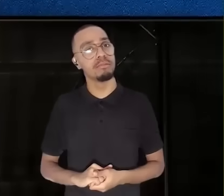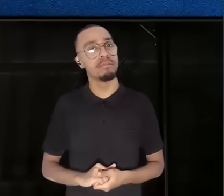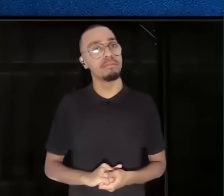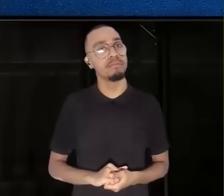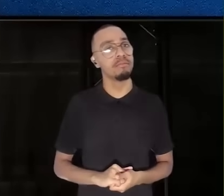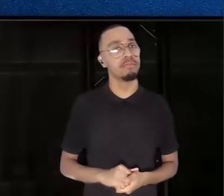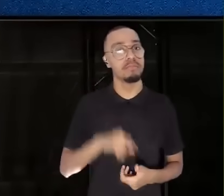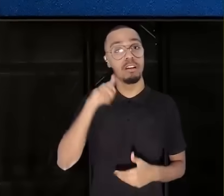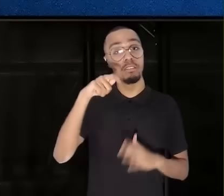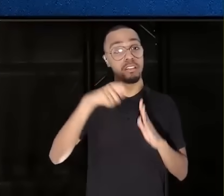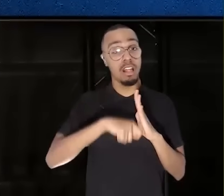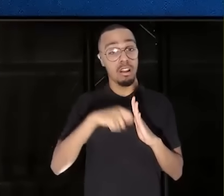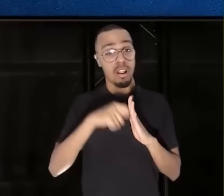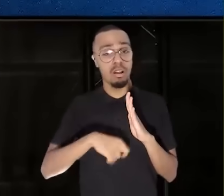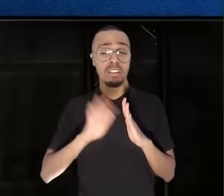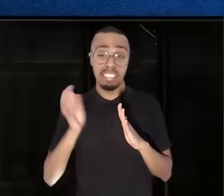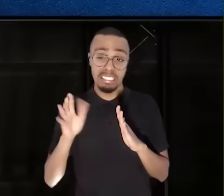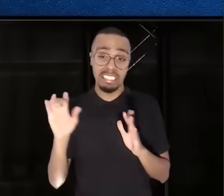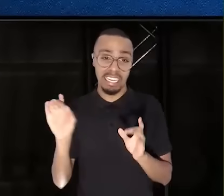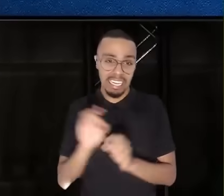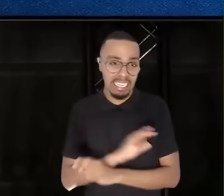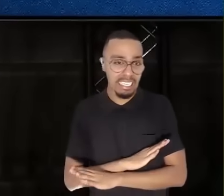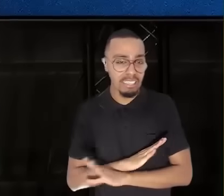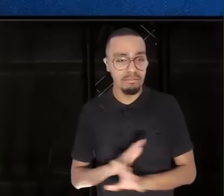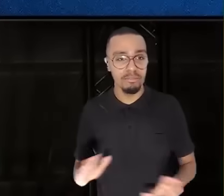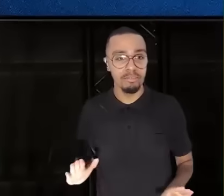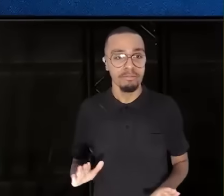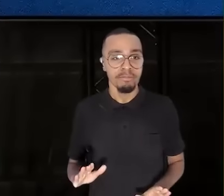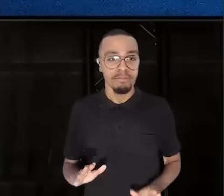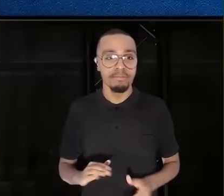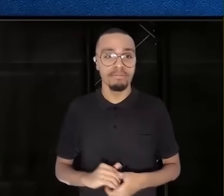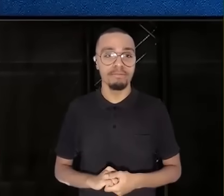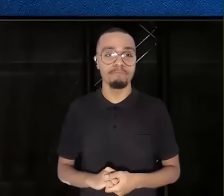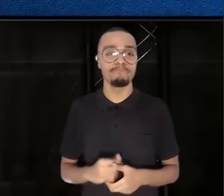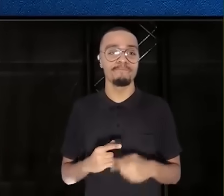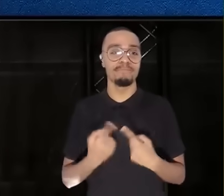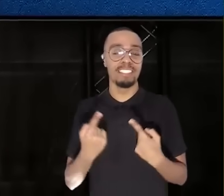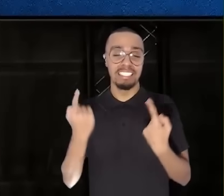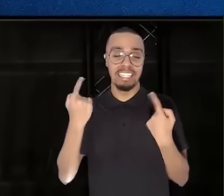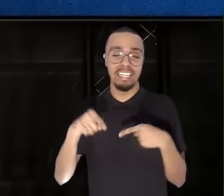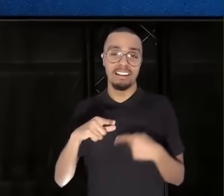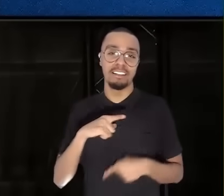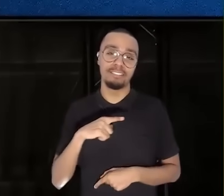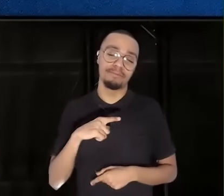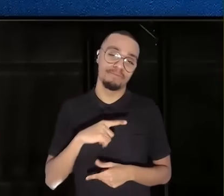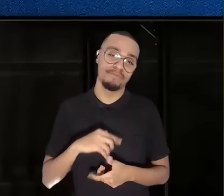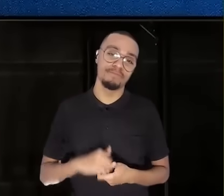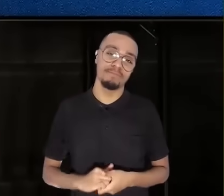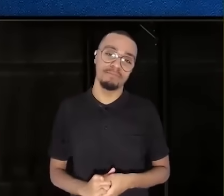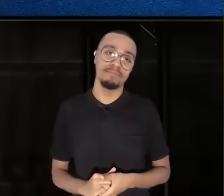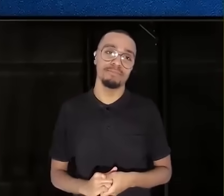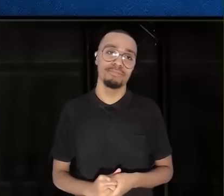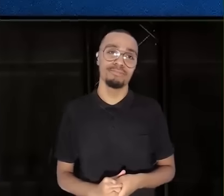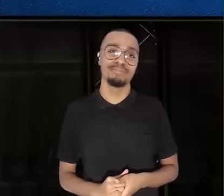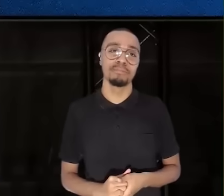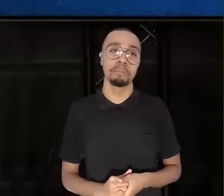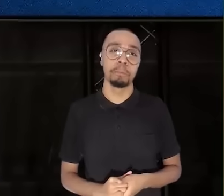As coisas, as suas batalhas já foram terminadas, as suas lutas já foram terminadas, mas tem um desafio.